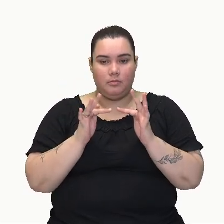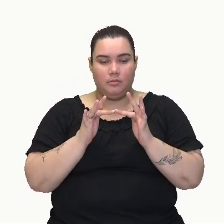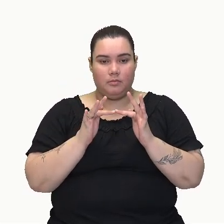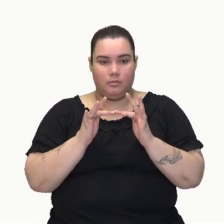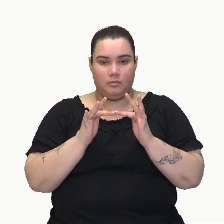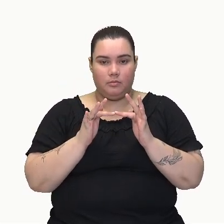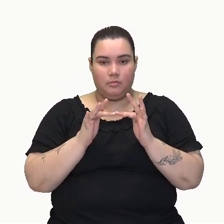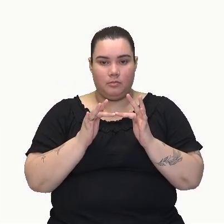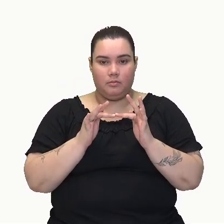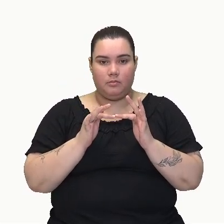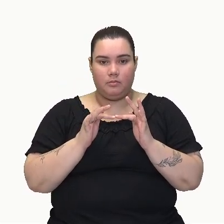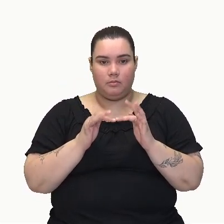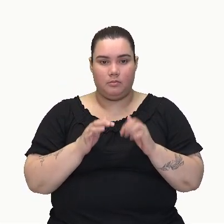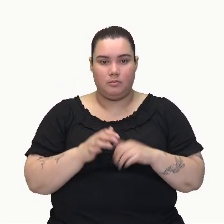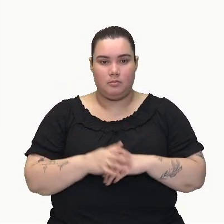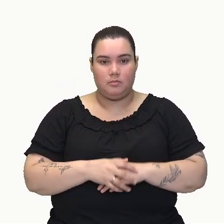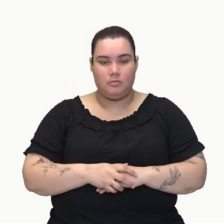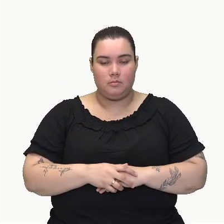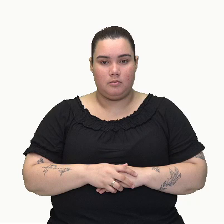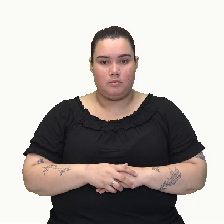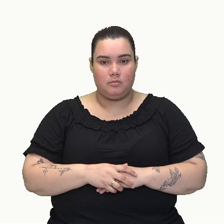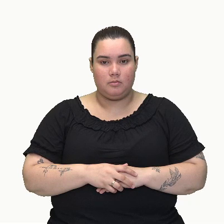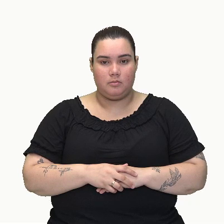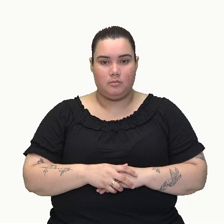função, tá?